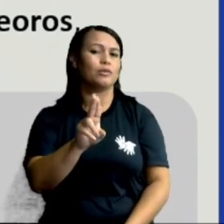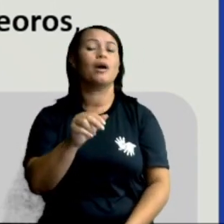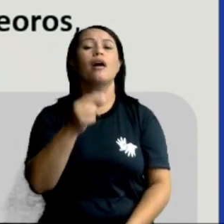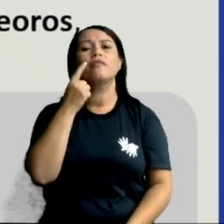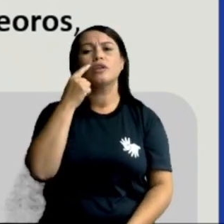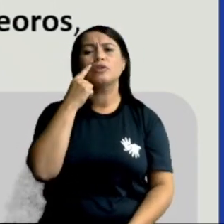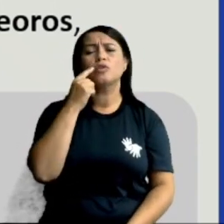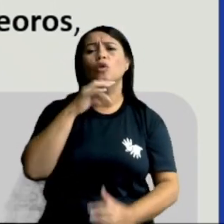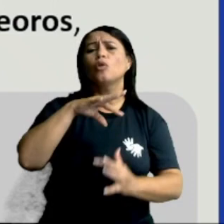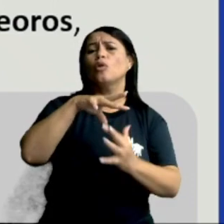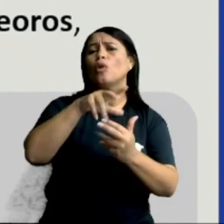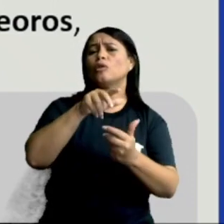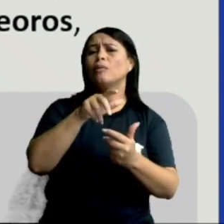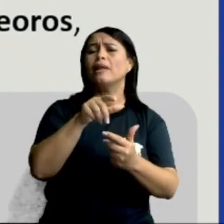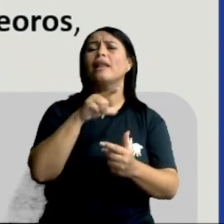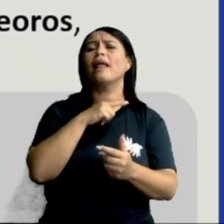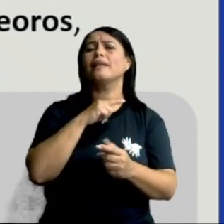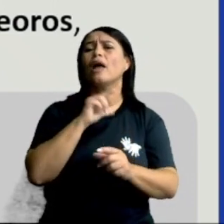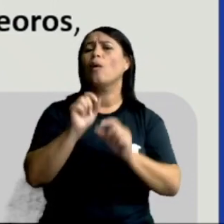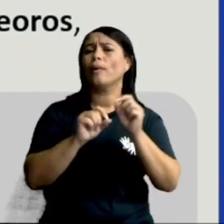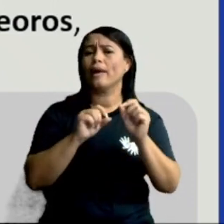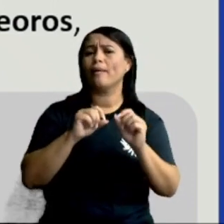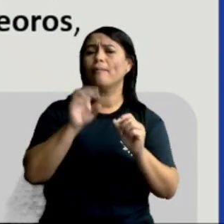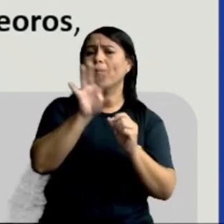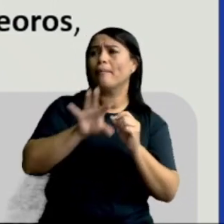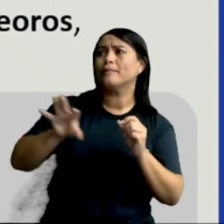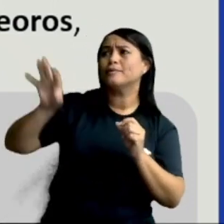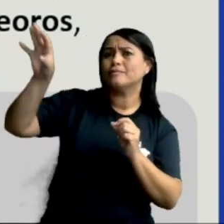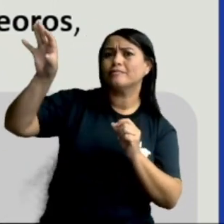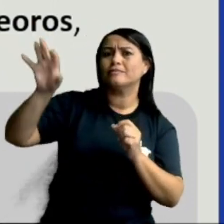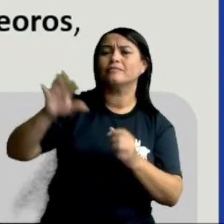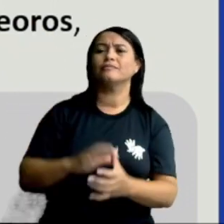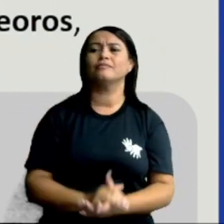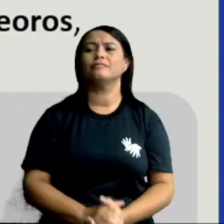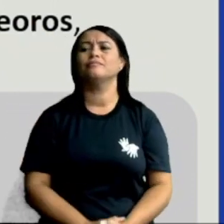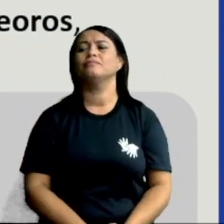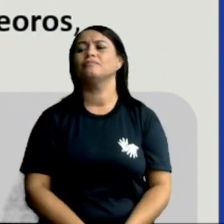planeta Terra, certo? Ele faz parte do Sistema Solar.